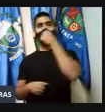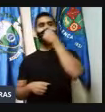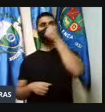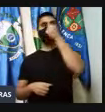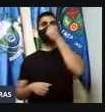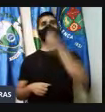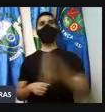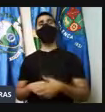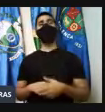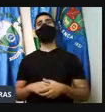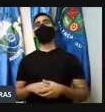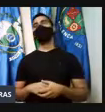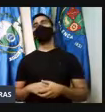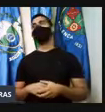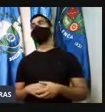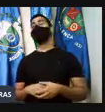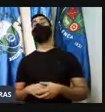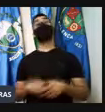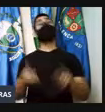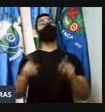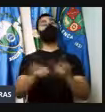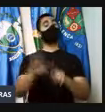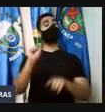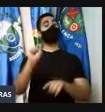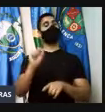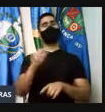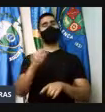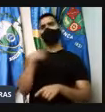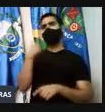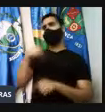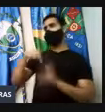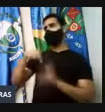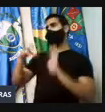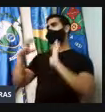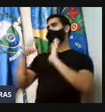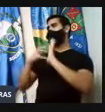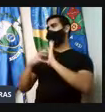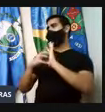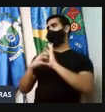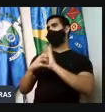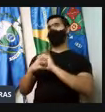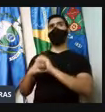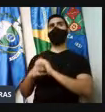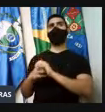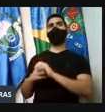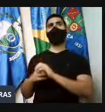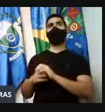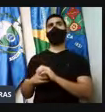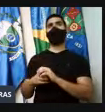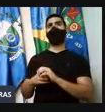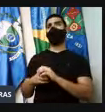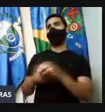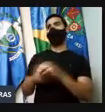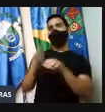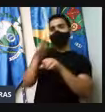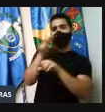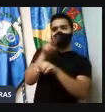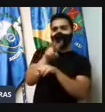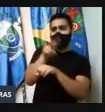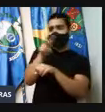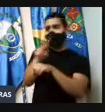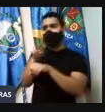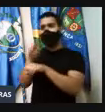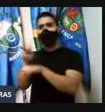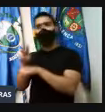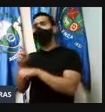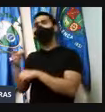essa grande obra e, principalmente, Saulo, nós dessa casa, Fábio Antônio, vamos ser os guardiões de